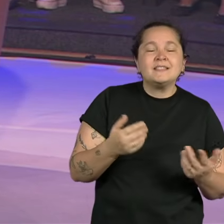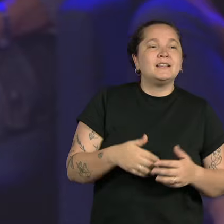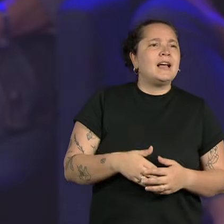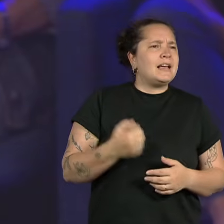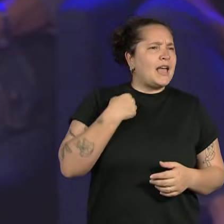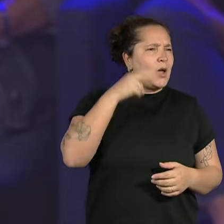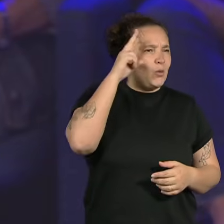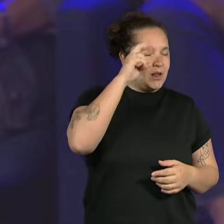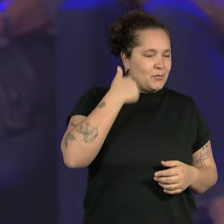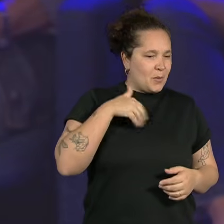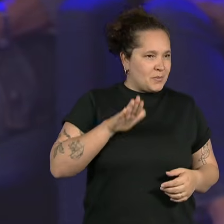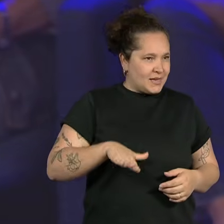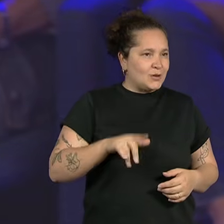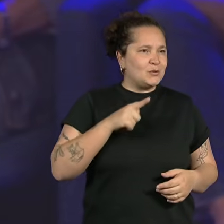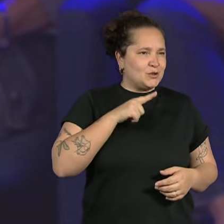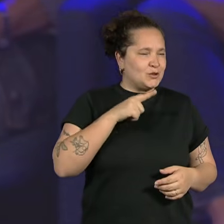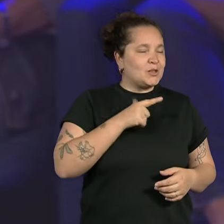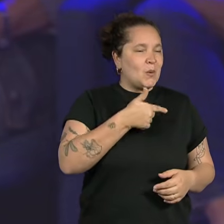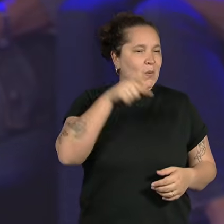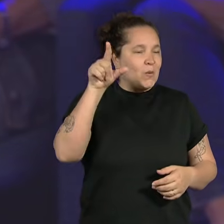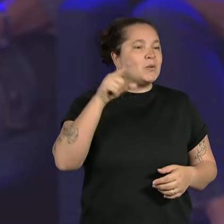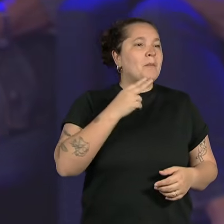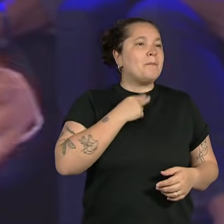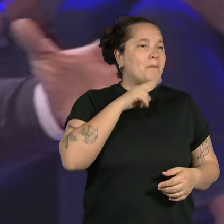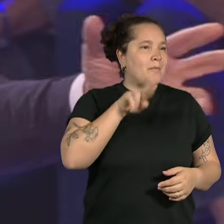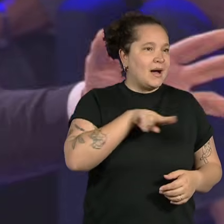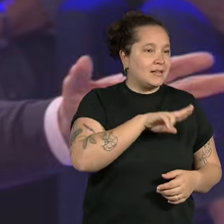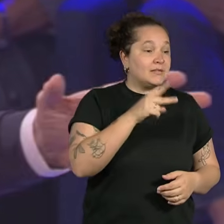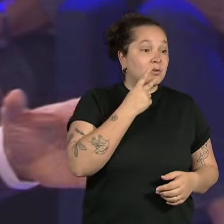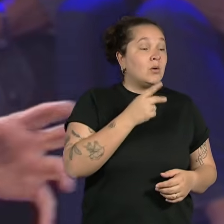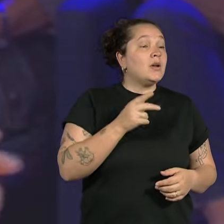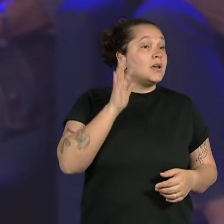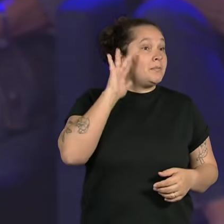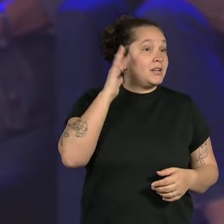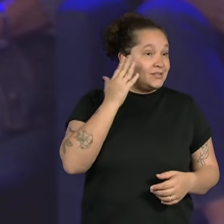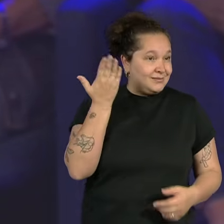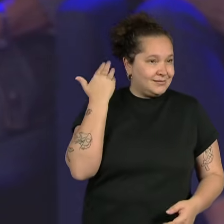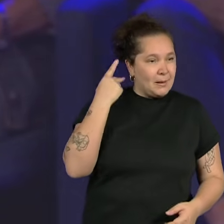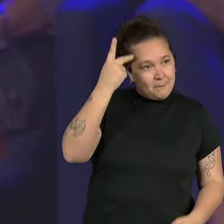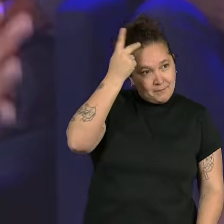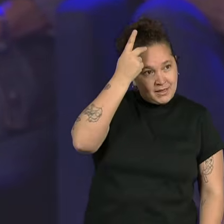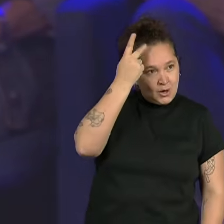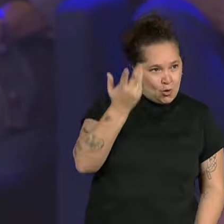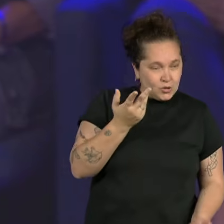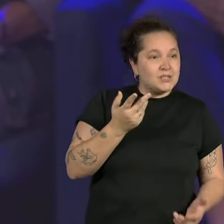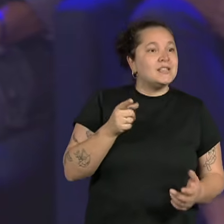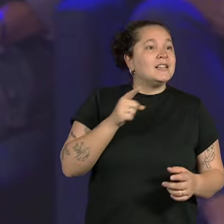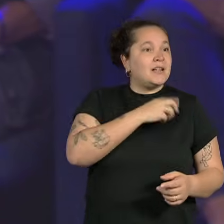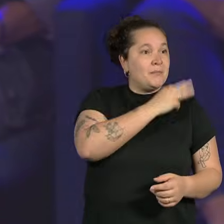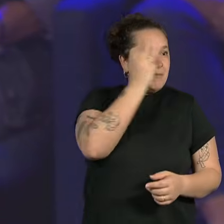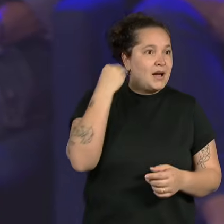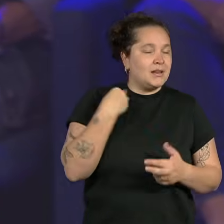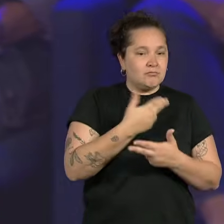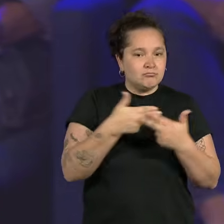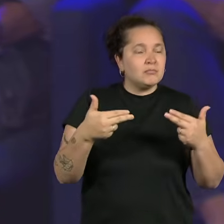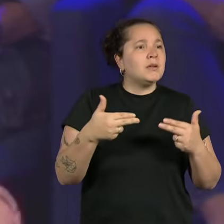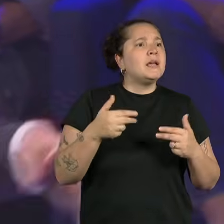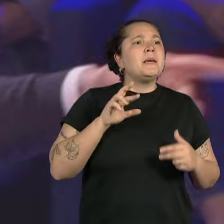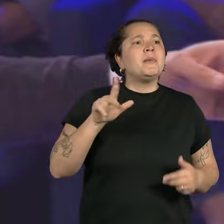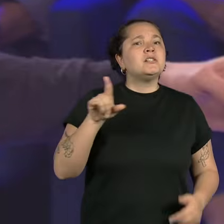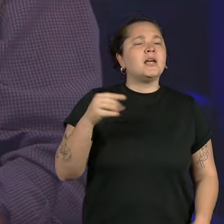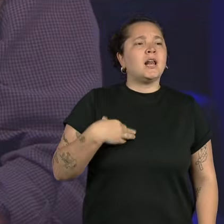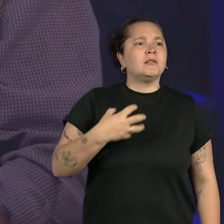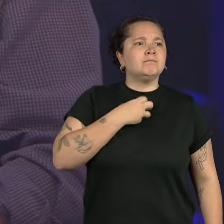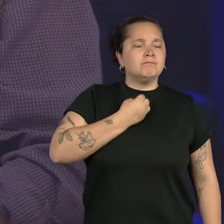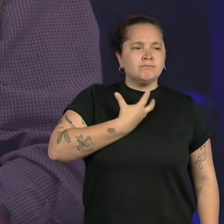padre, eu era pequeno, que falava isso, falou, imagina no Pentecostes que estavam os apóstolos e Maria, imagina se Maria guardasse raiva. Maria